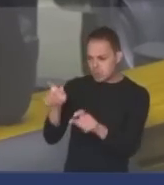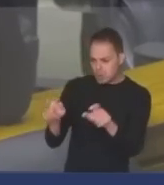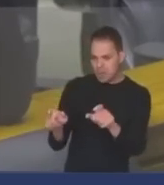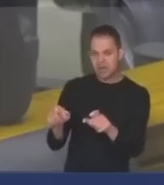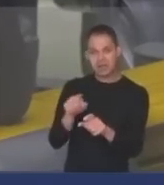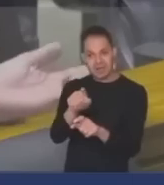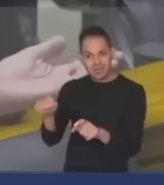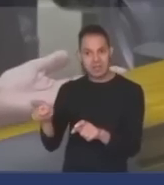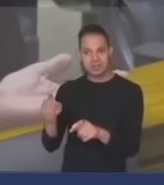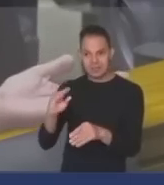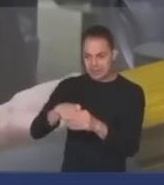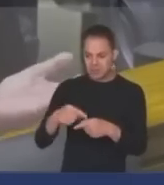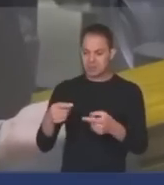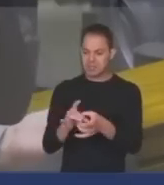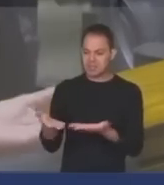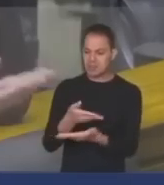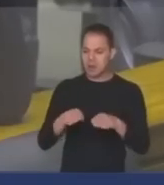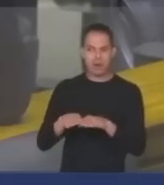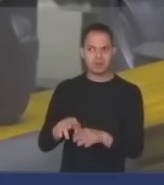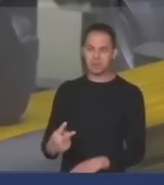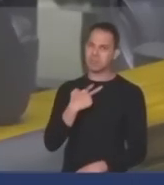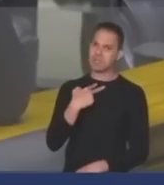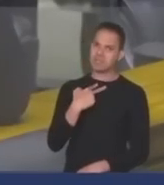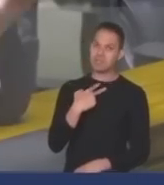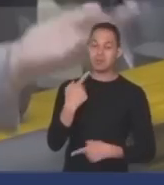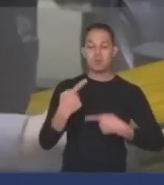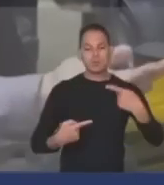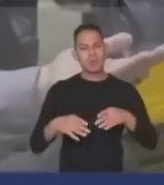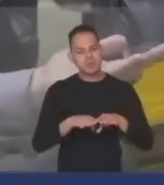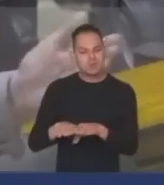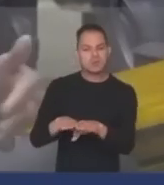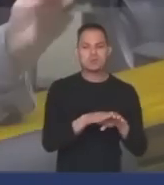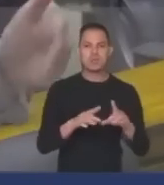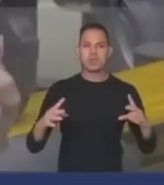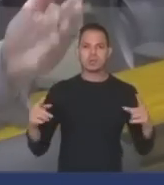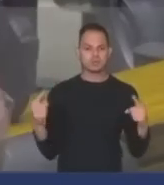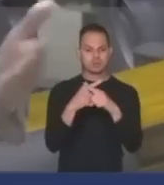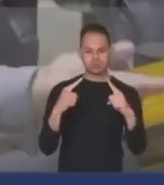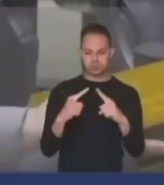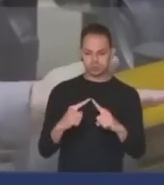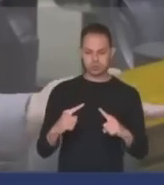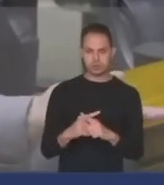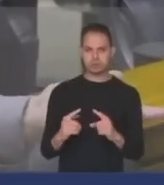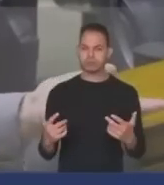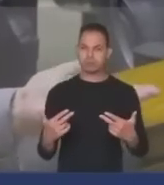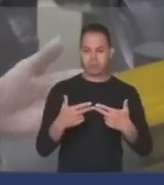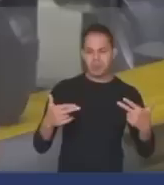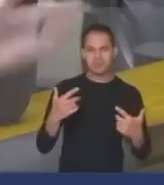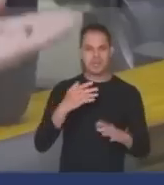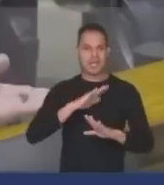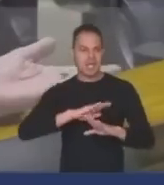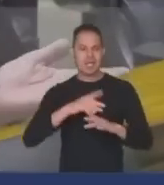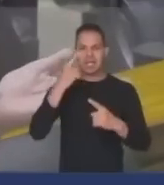considerados dentro de um debate democrático. O debate democrático pressupõe as divergências, as mais variadas, as divergências de opiniões, sim, com certeza,